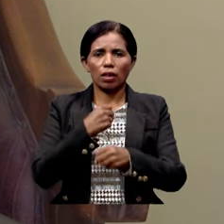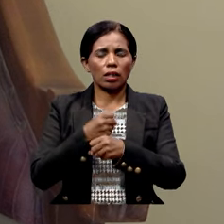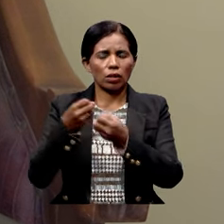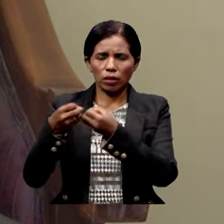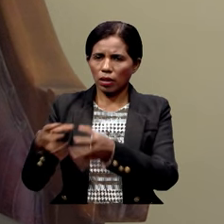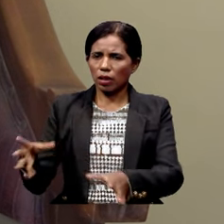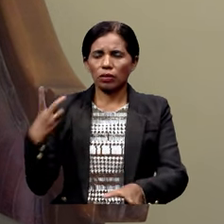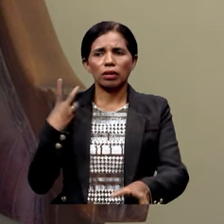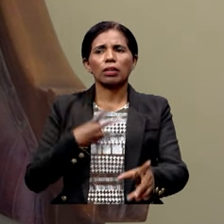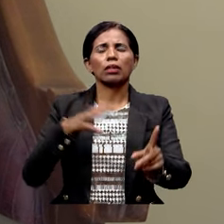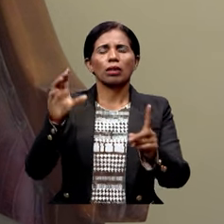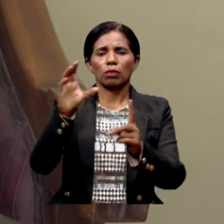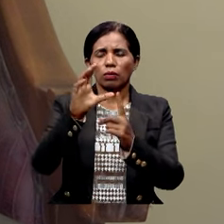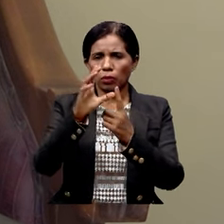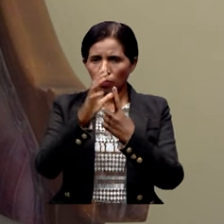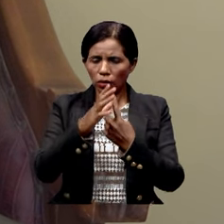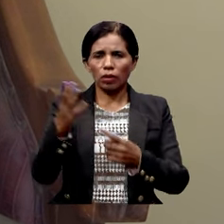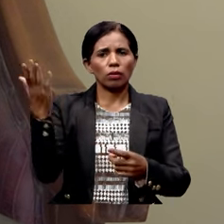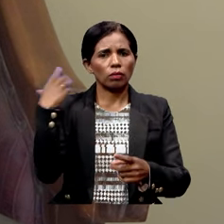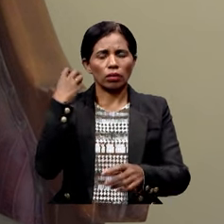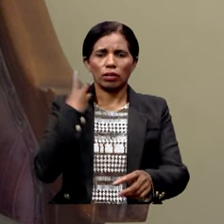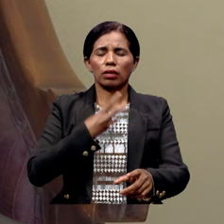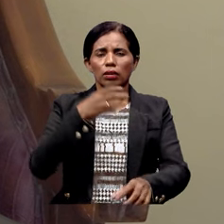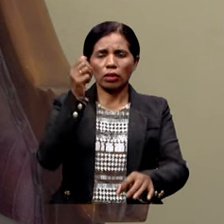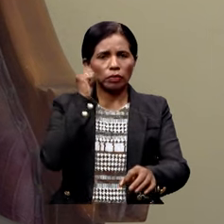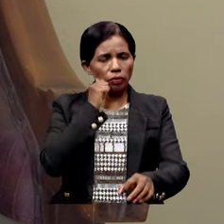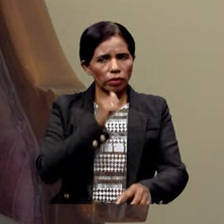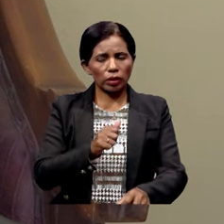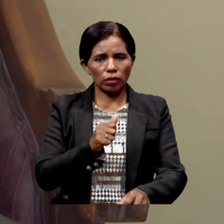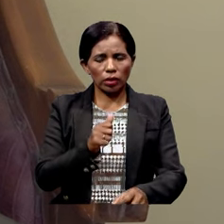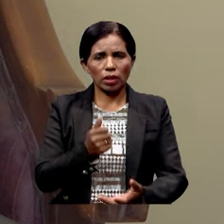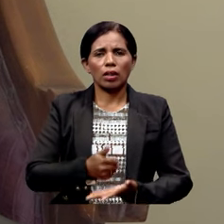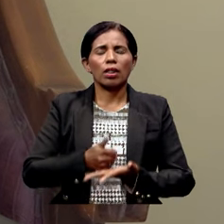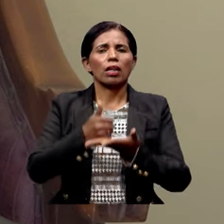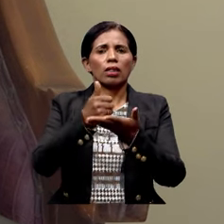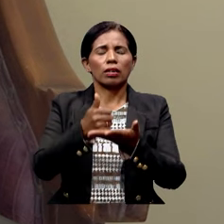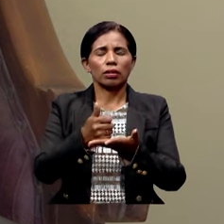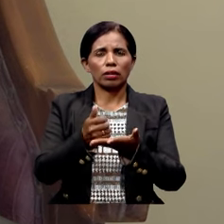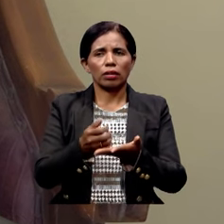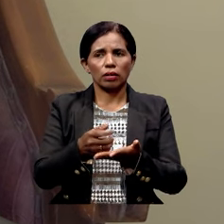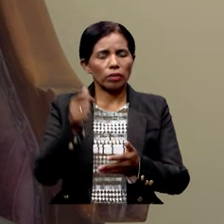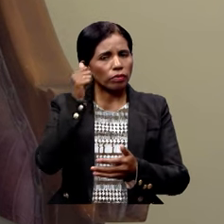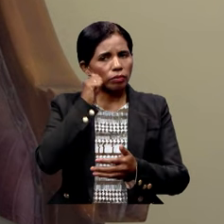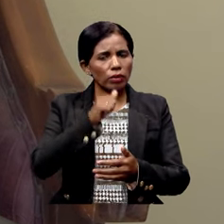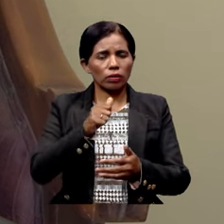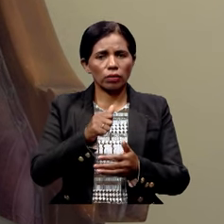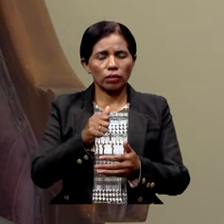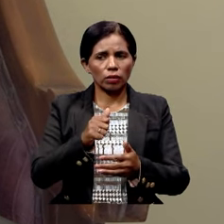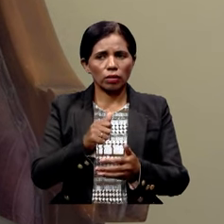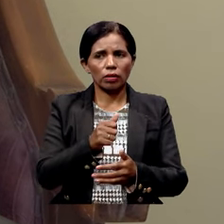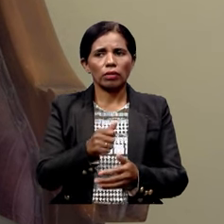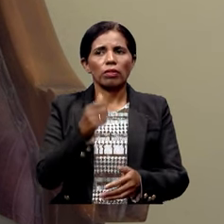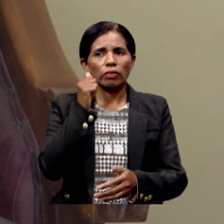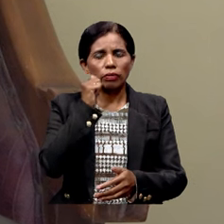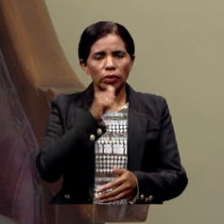ta ni cultura e da ne be cata ka feto ne metane as Timor ne feto ne parte em bolo